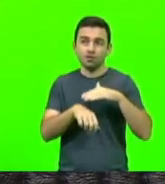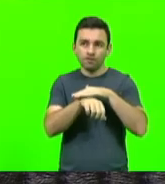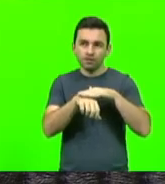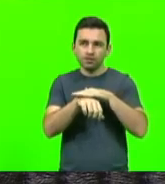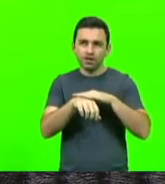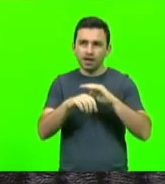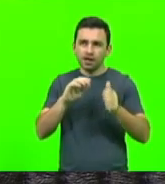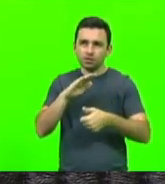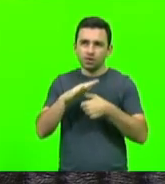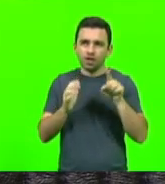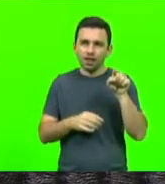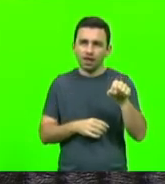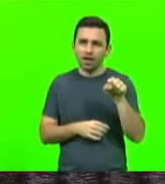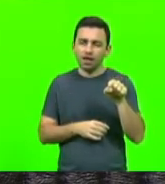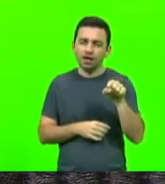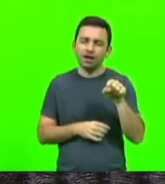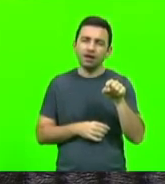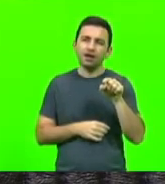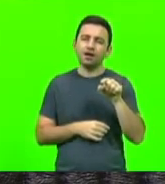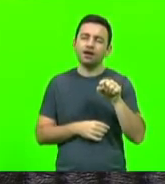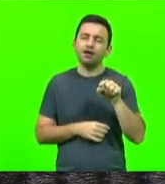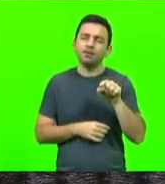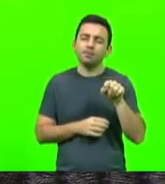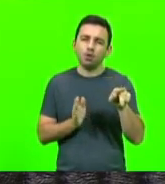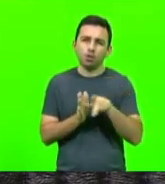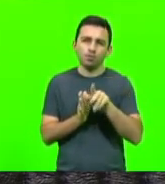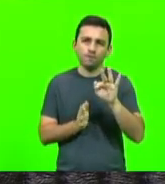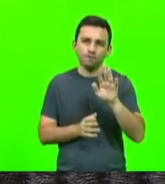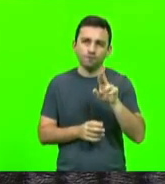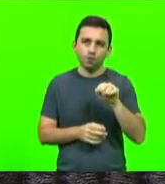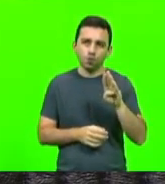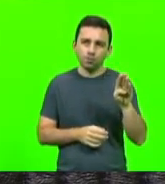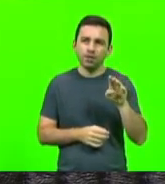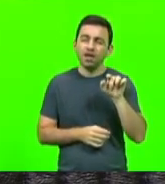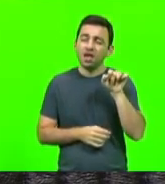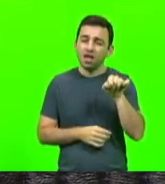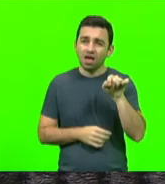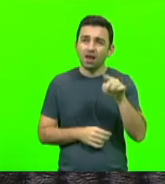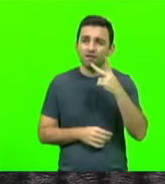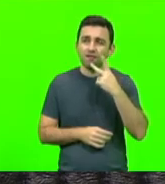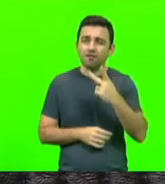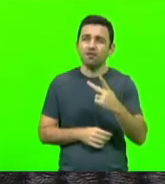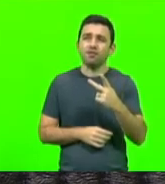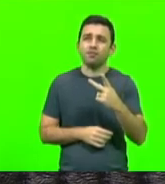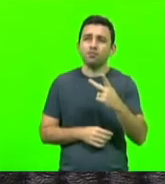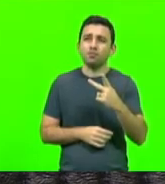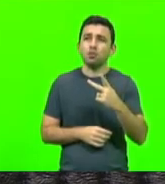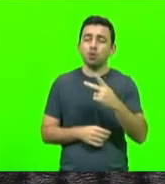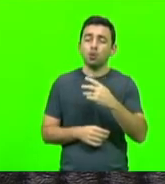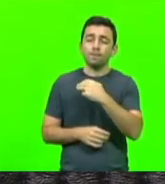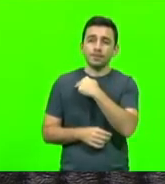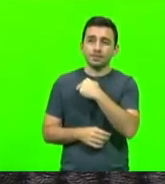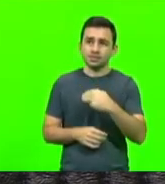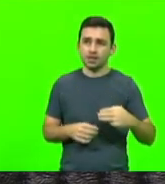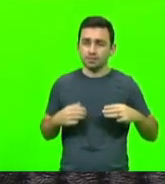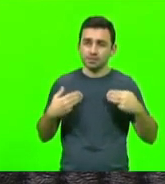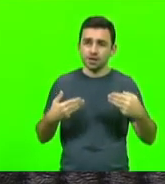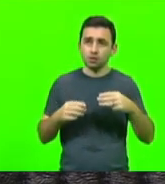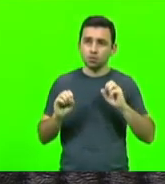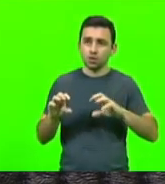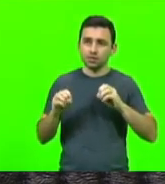FURB, ela sentiu que há boa vontade por parte do Ministério da Educação no sentido